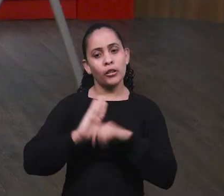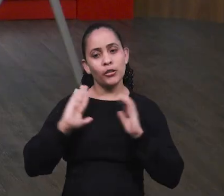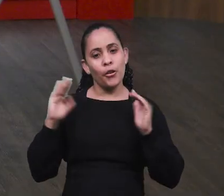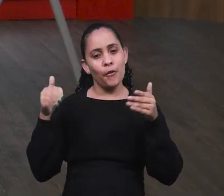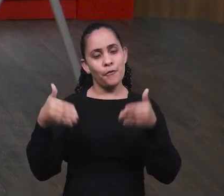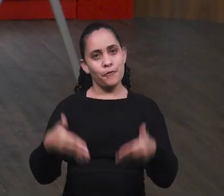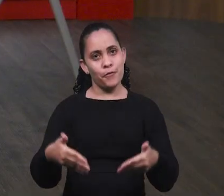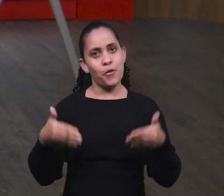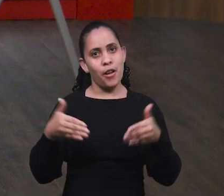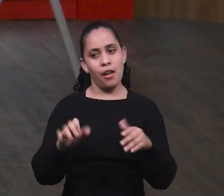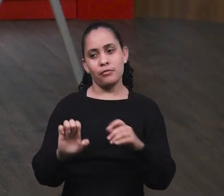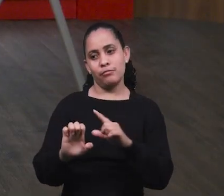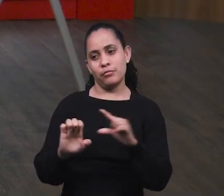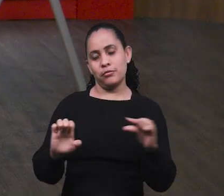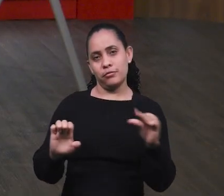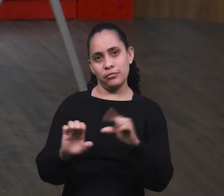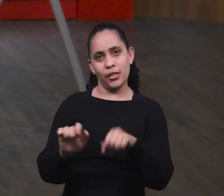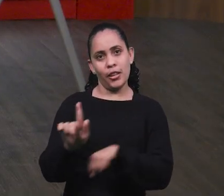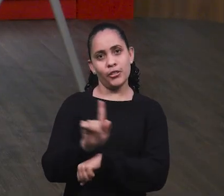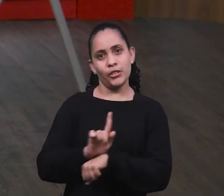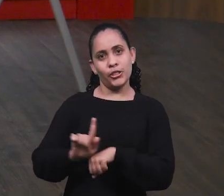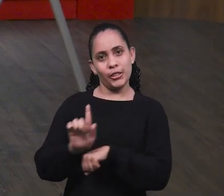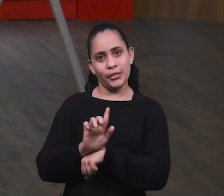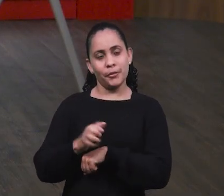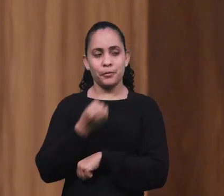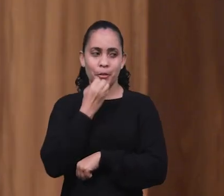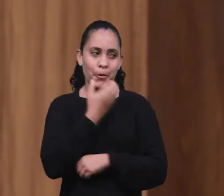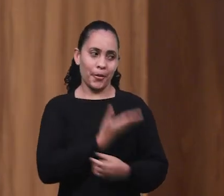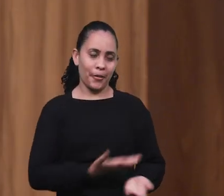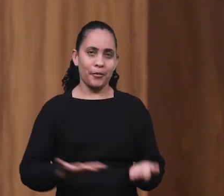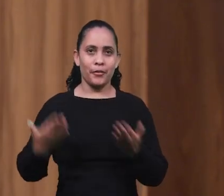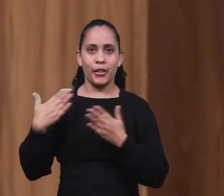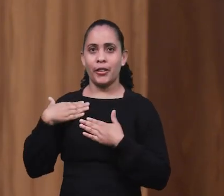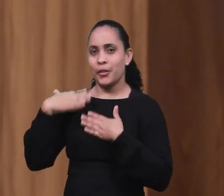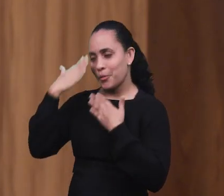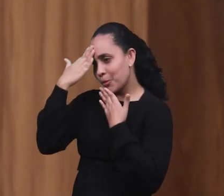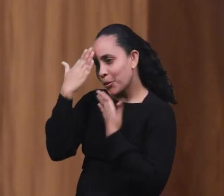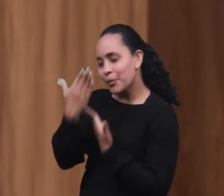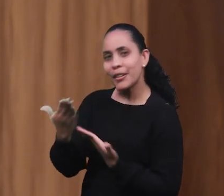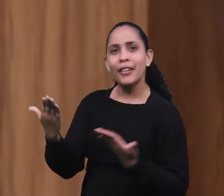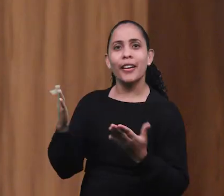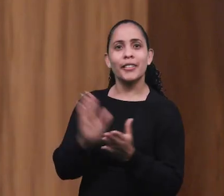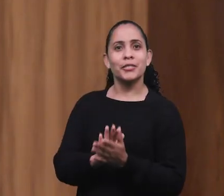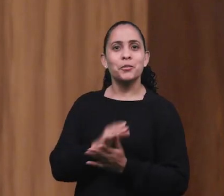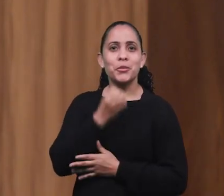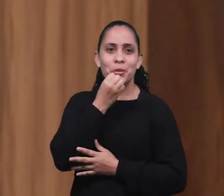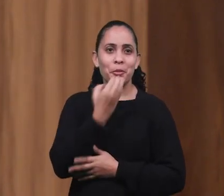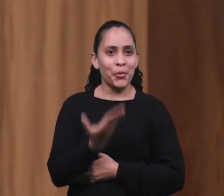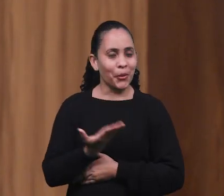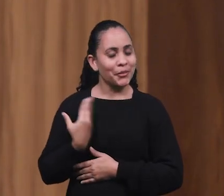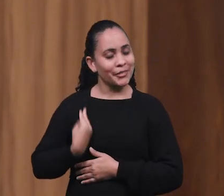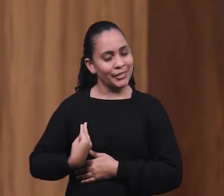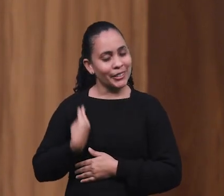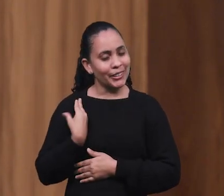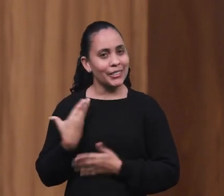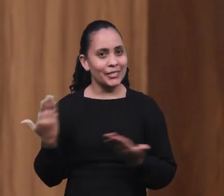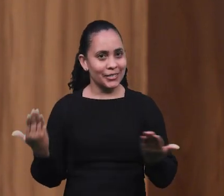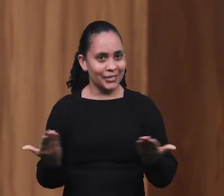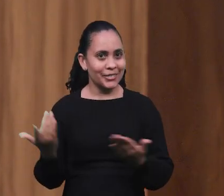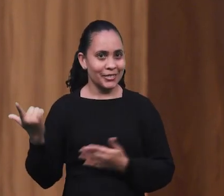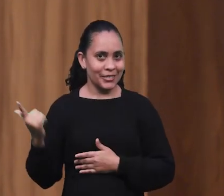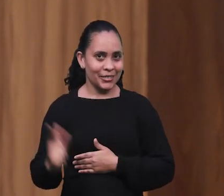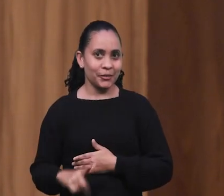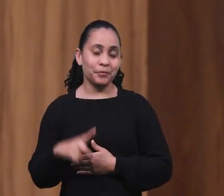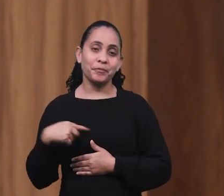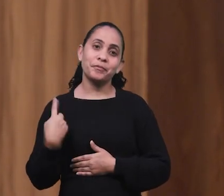né? Empreendedorismo e gestão. Seja bem-vindo. Muito obrigado, muito bom estar aqui novamente. Nós vamos falar